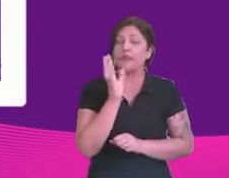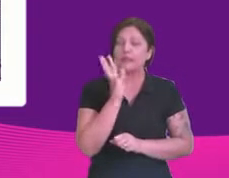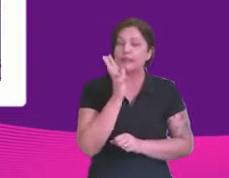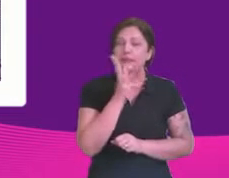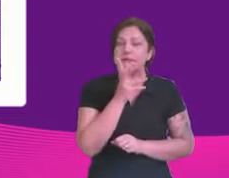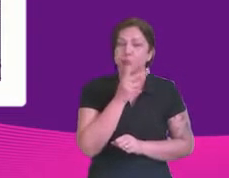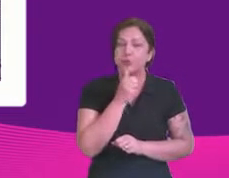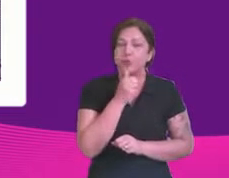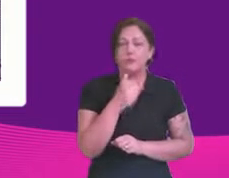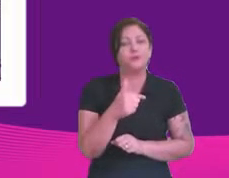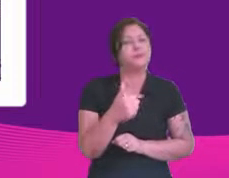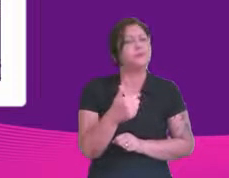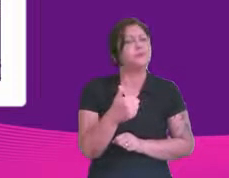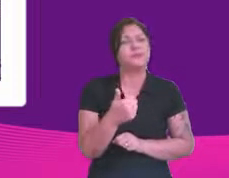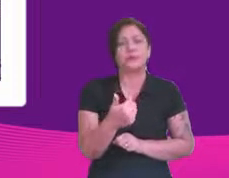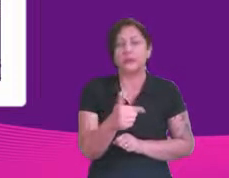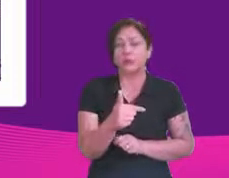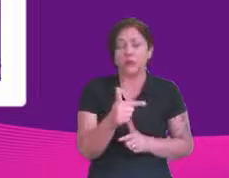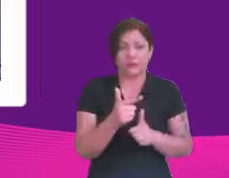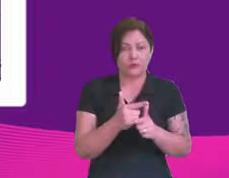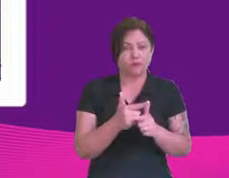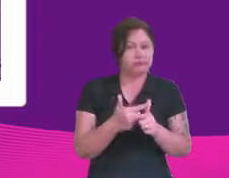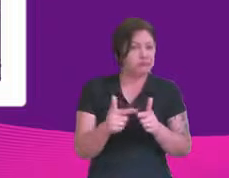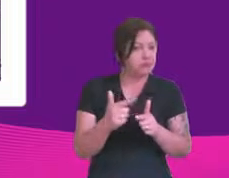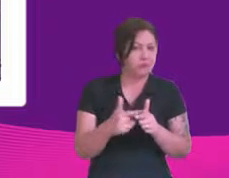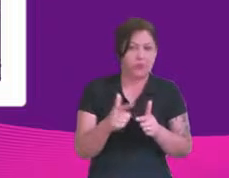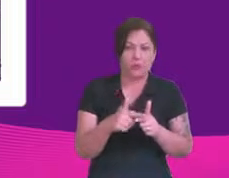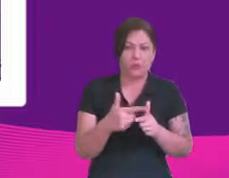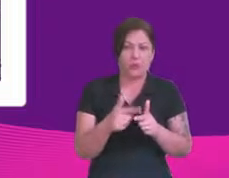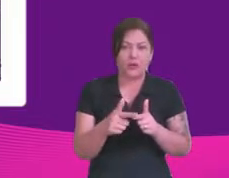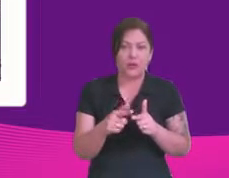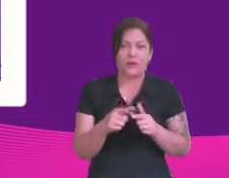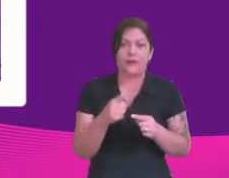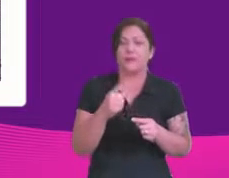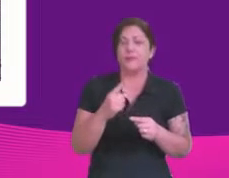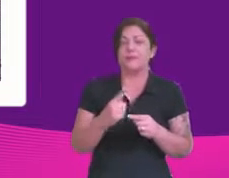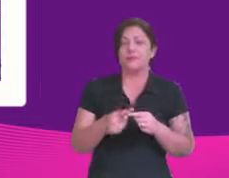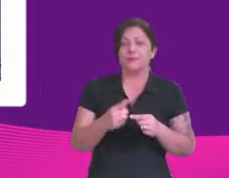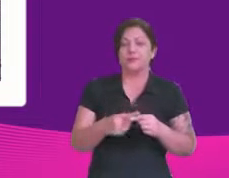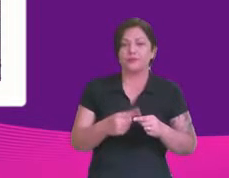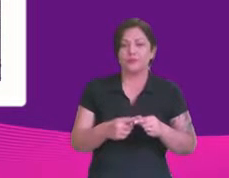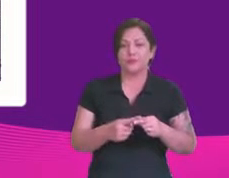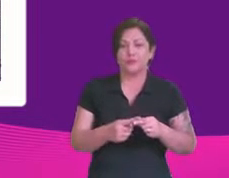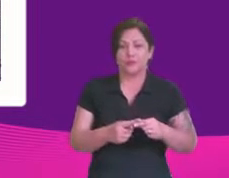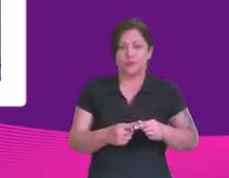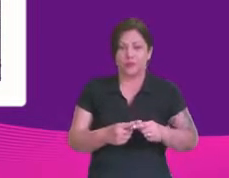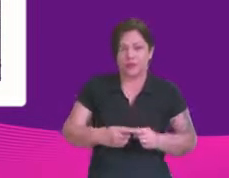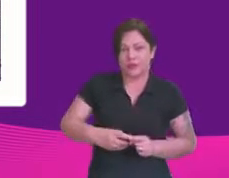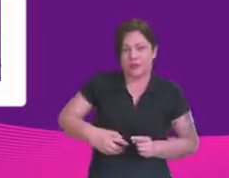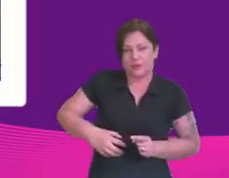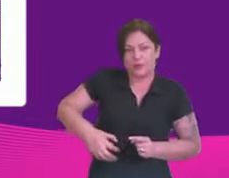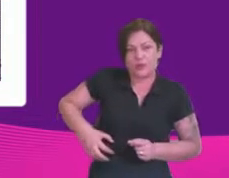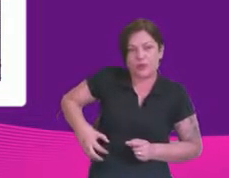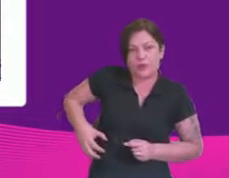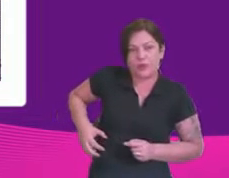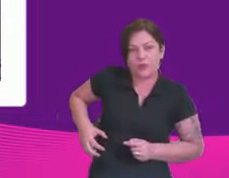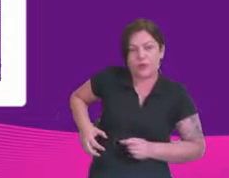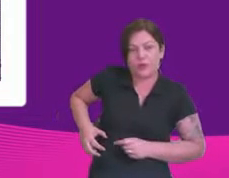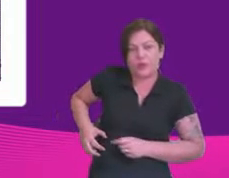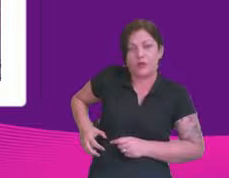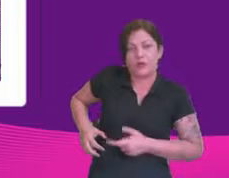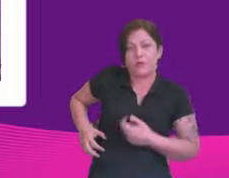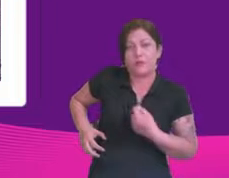teve intercorrências, então as peças foram o peritônio da cúpula direita, houve necessidade